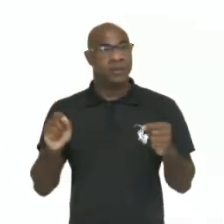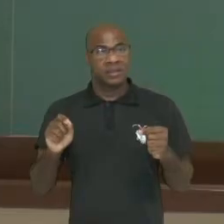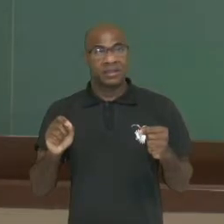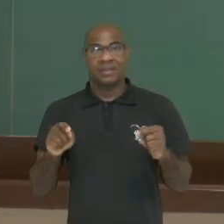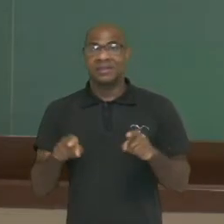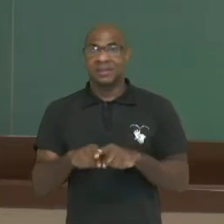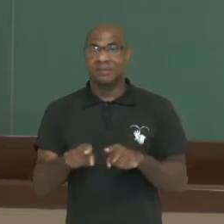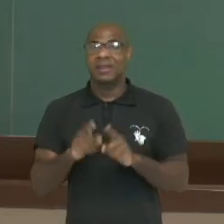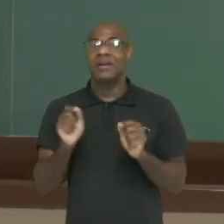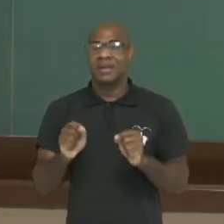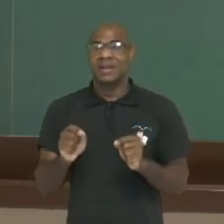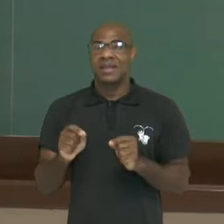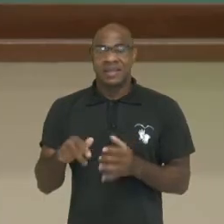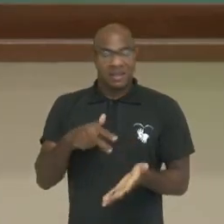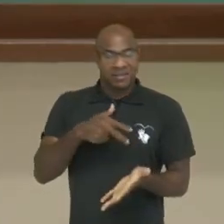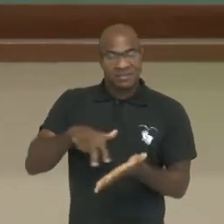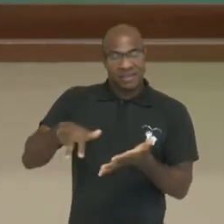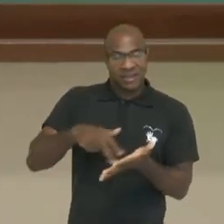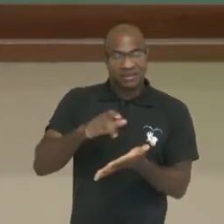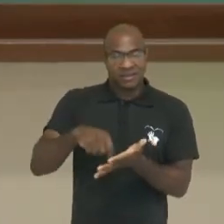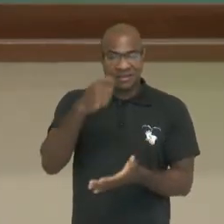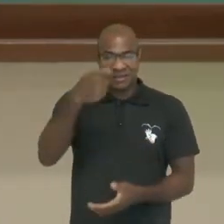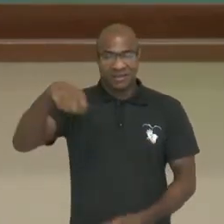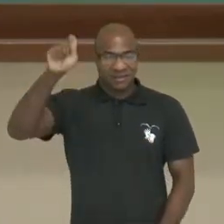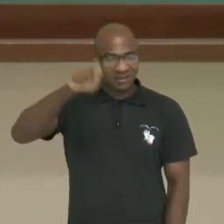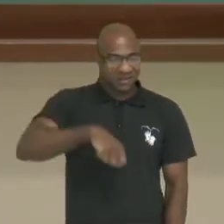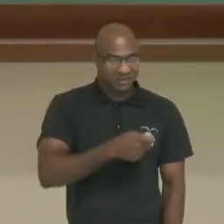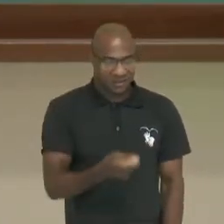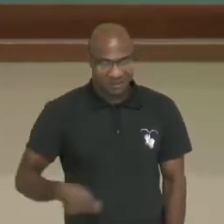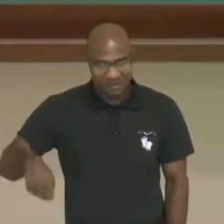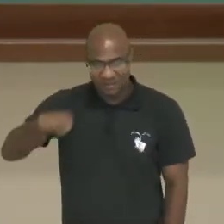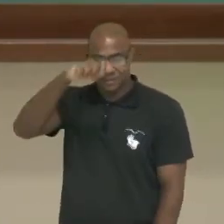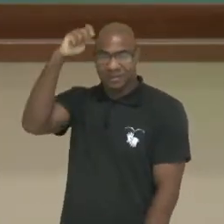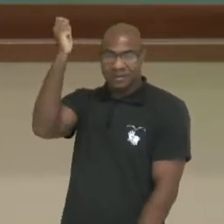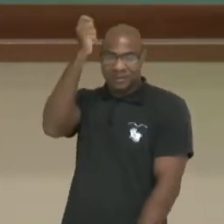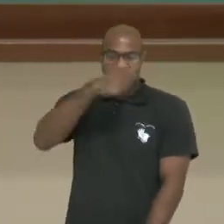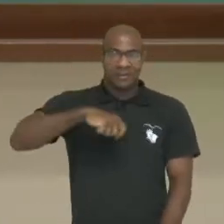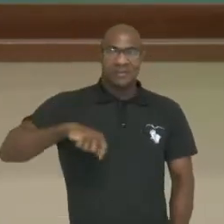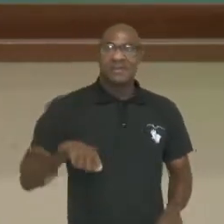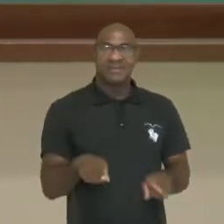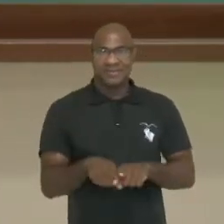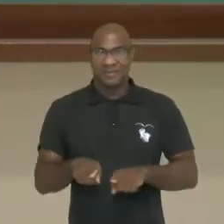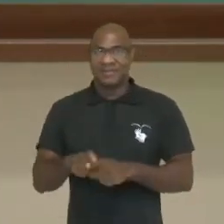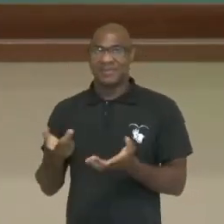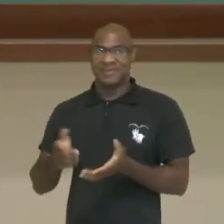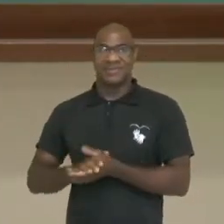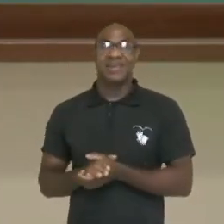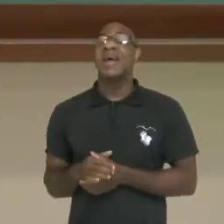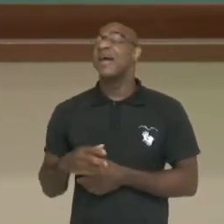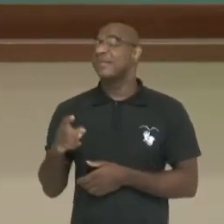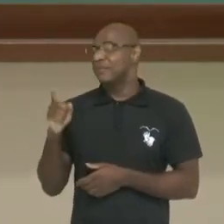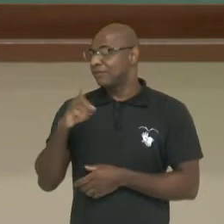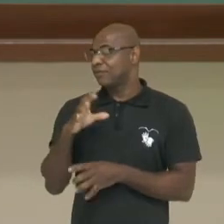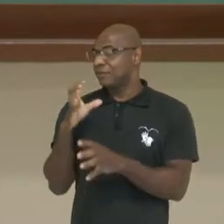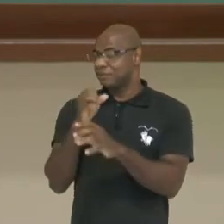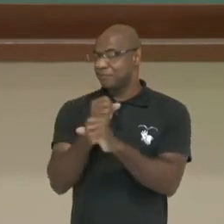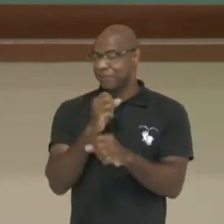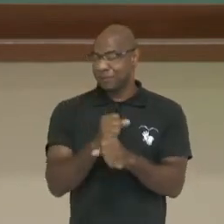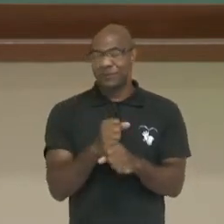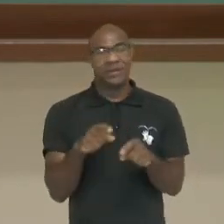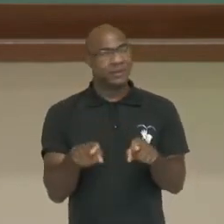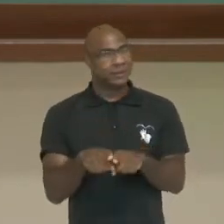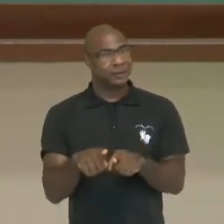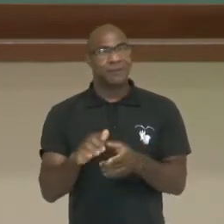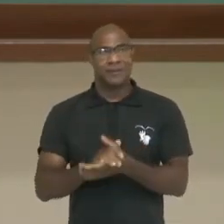ginástica artística. Então, percebam como é difícil, né, pontuar, né? Assim como uma